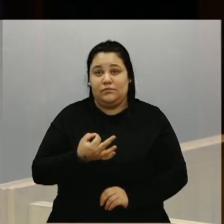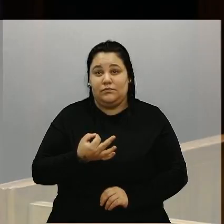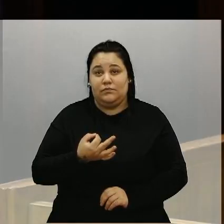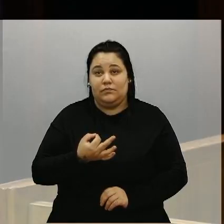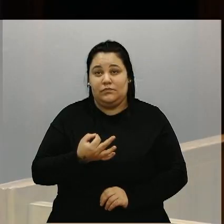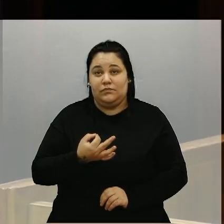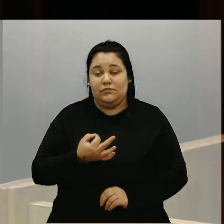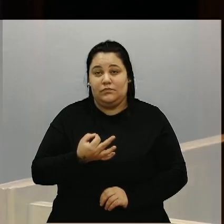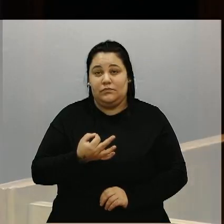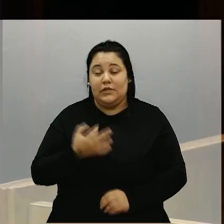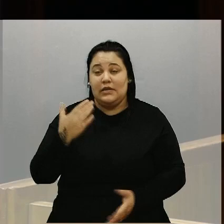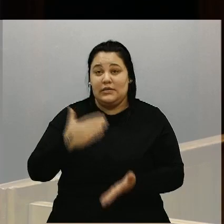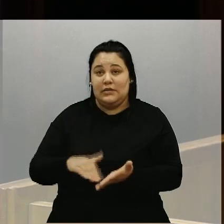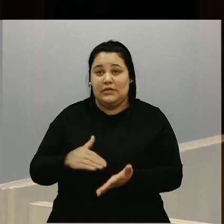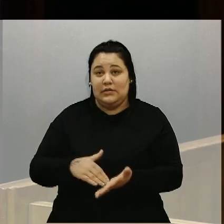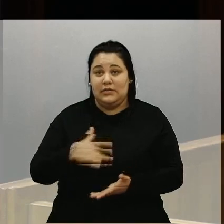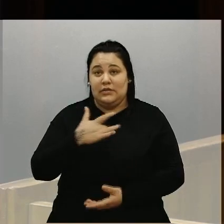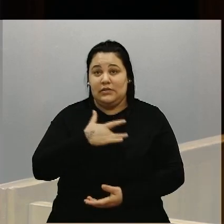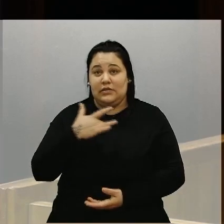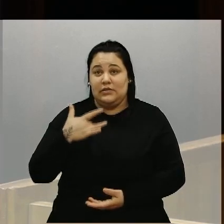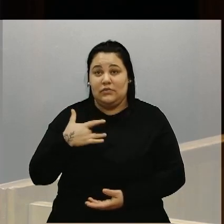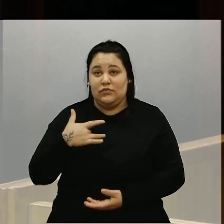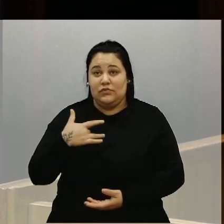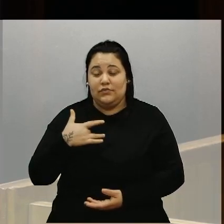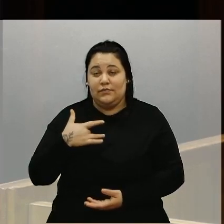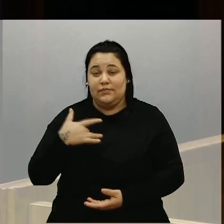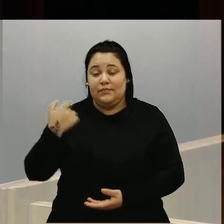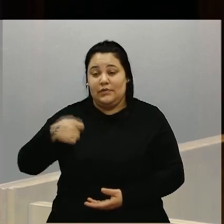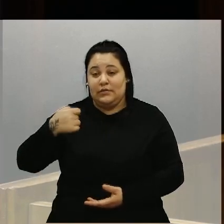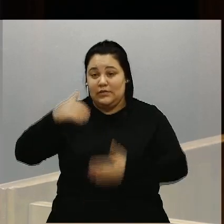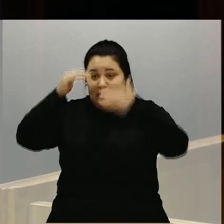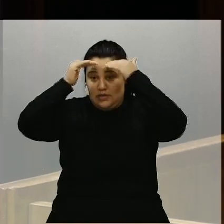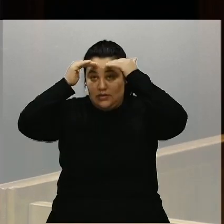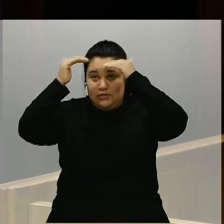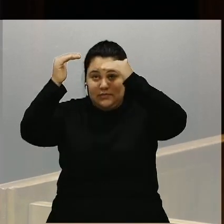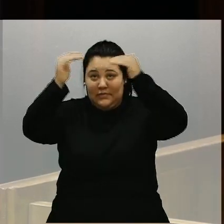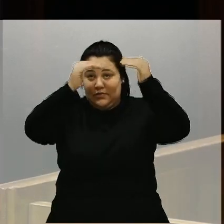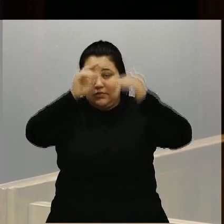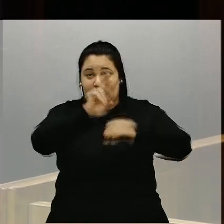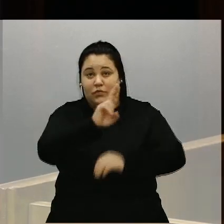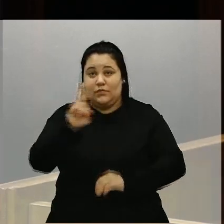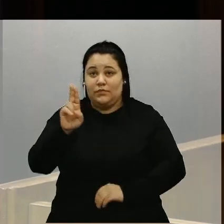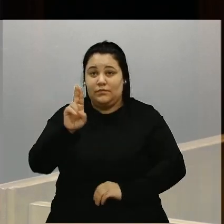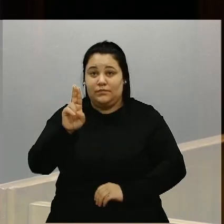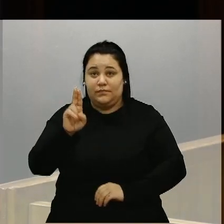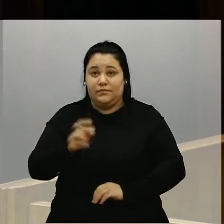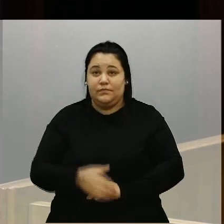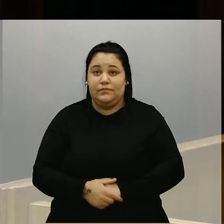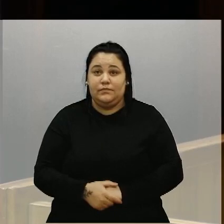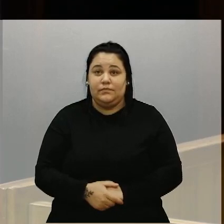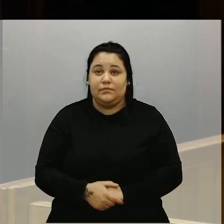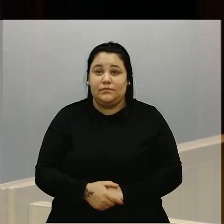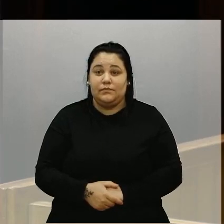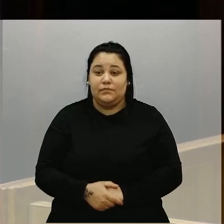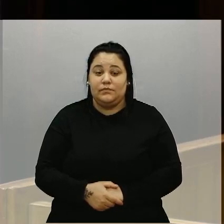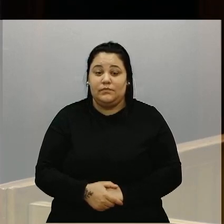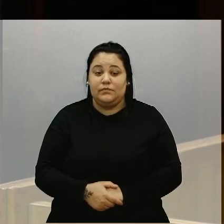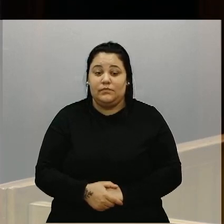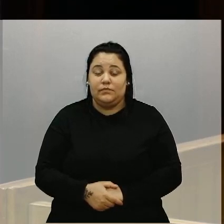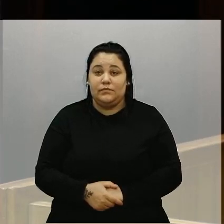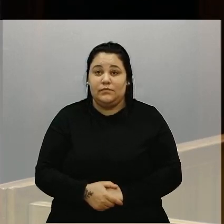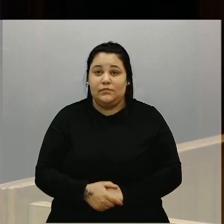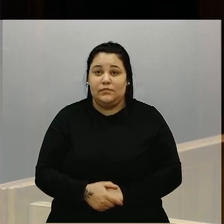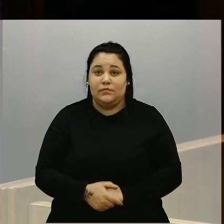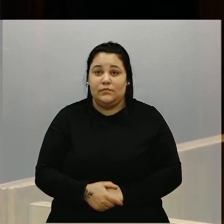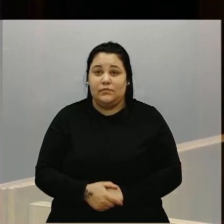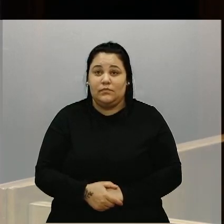Saúde precisa fazer jus ao seu nome, Secretaria da Saúde. E no município de Caxias, a